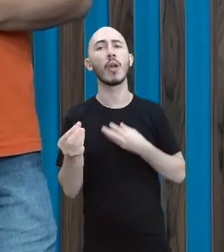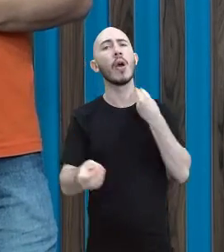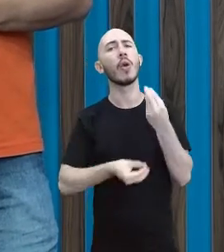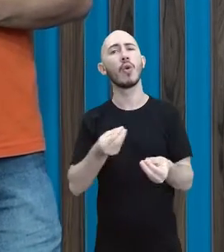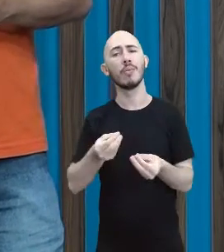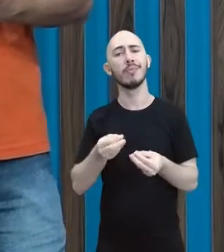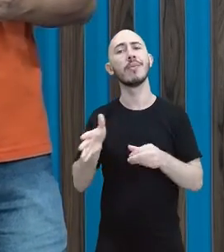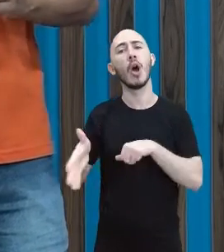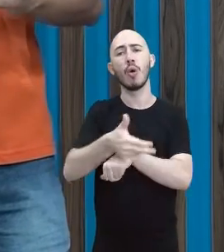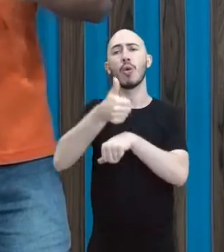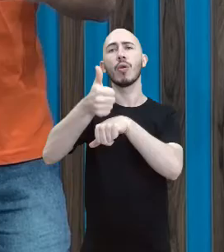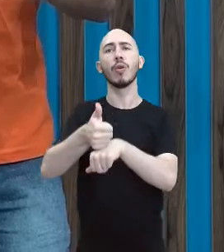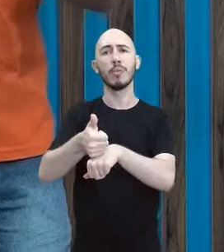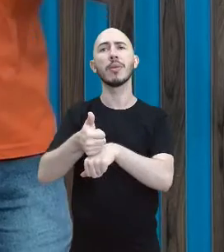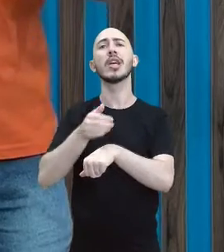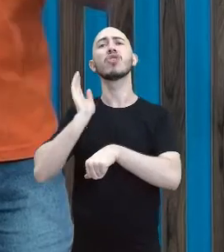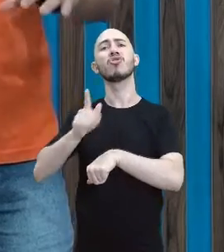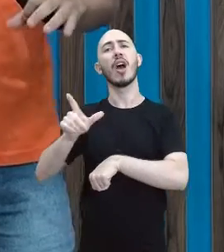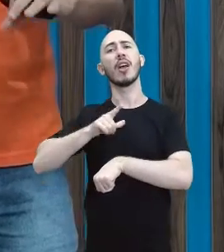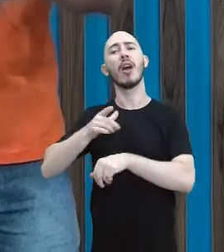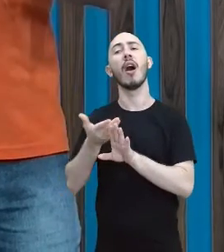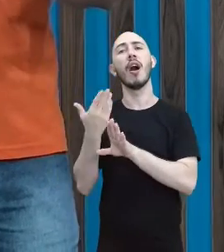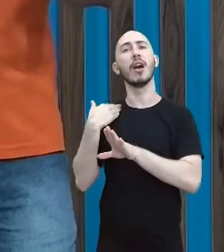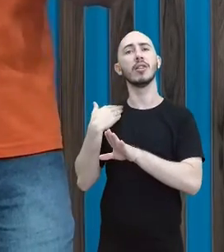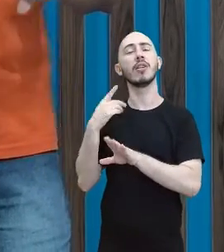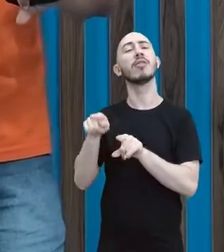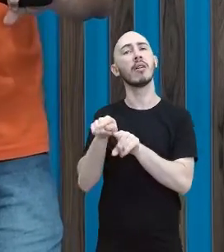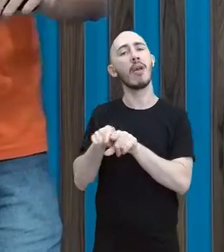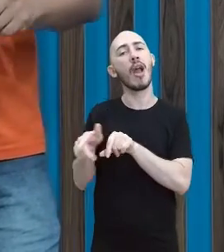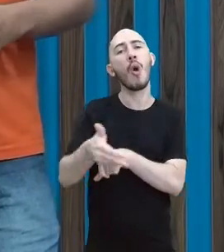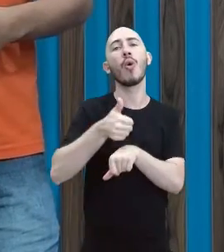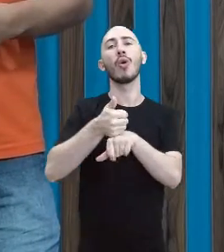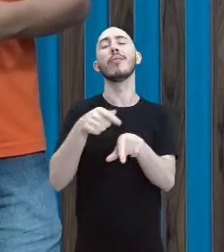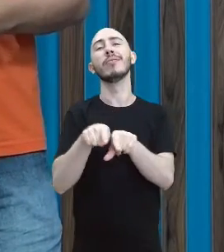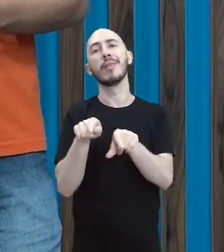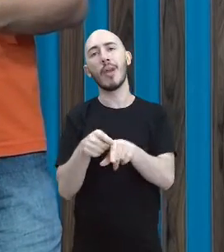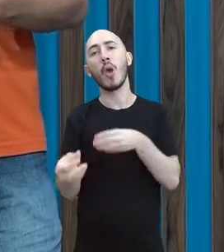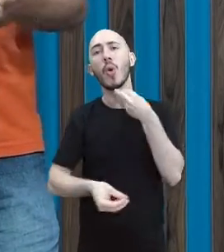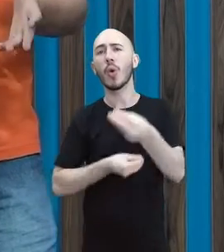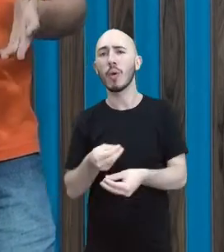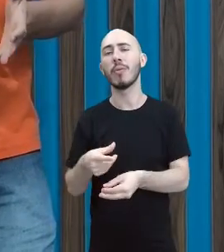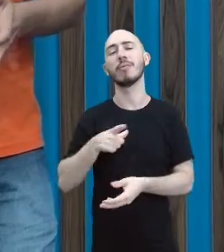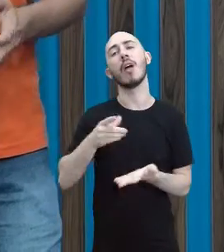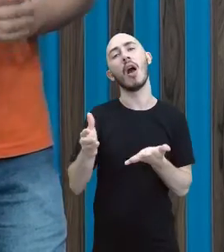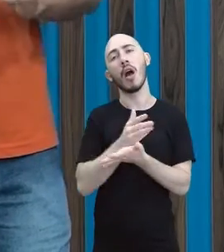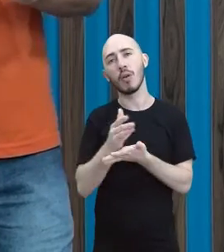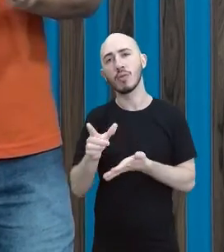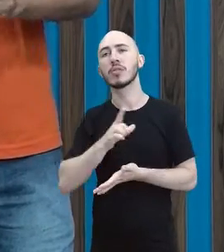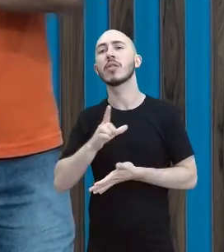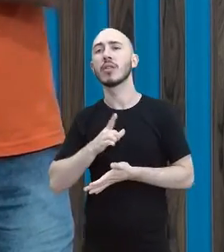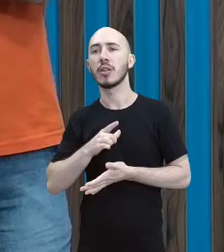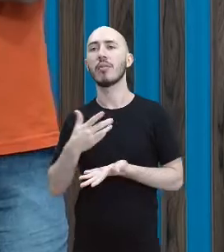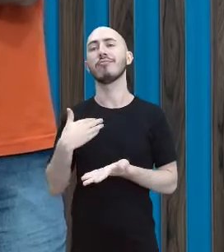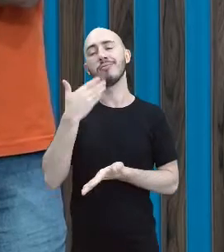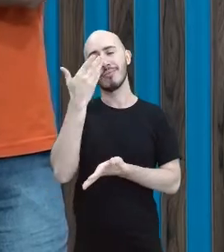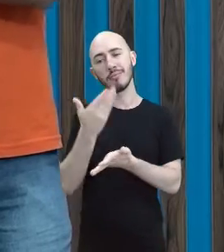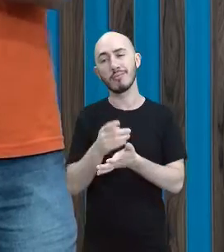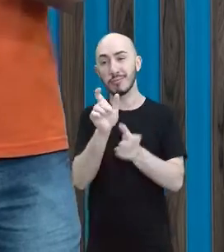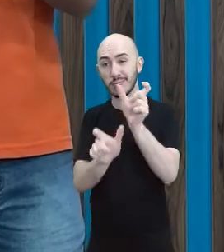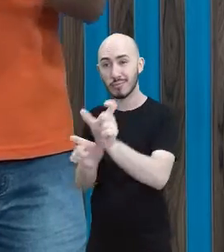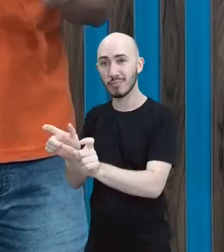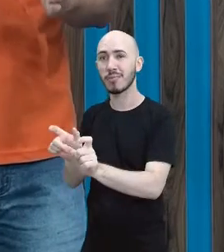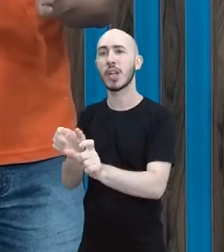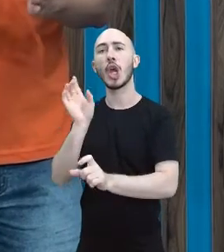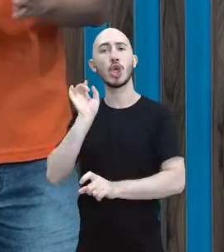dentro do golpe? Porque justamente existiam setores militares diferentes. Existiam uns que realmente acreditavam que eles